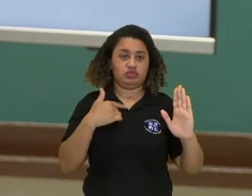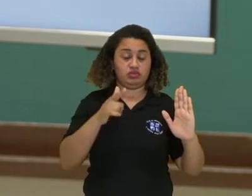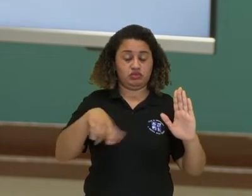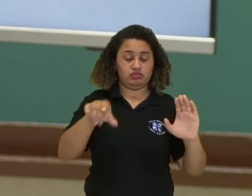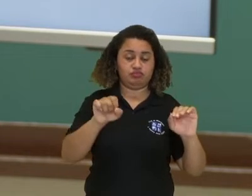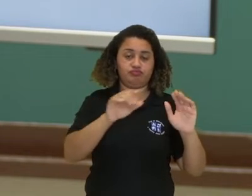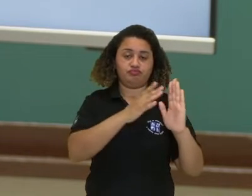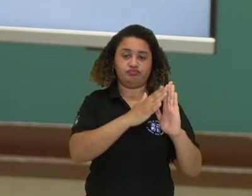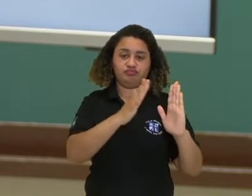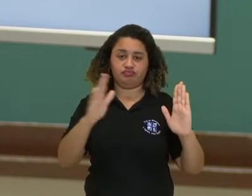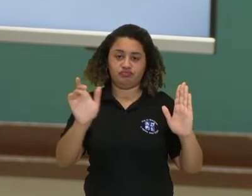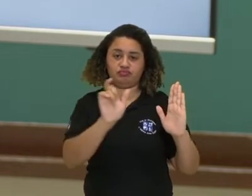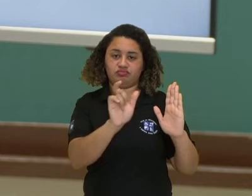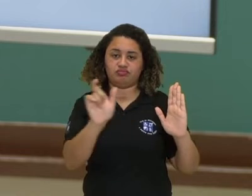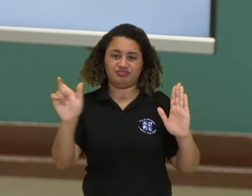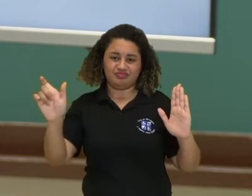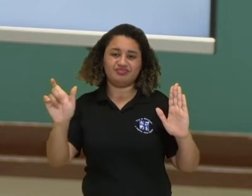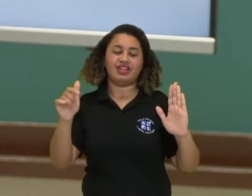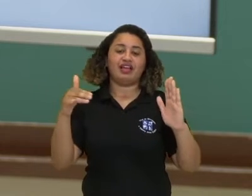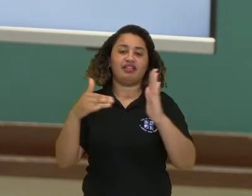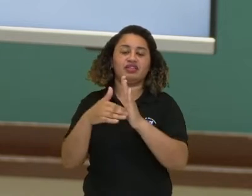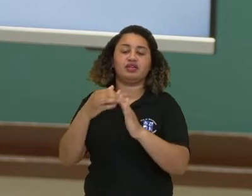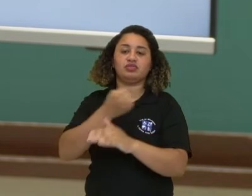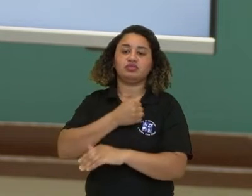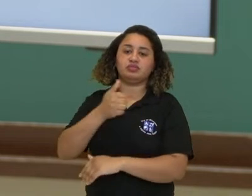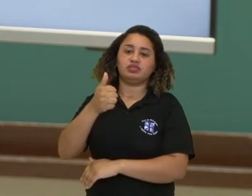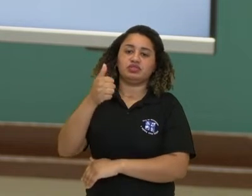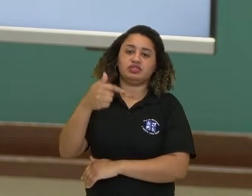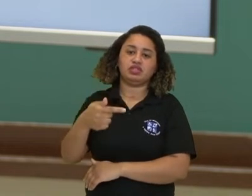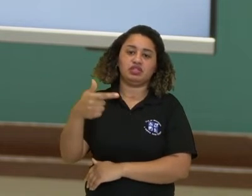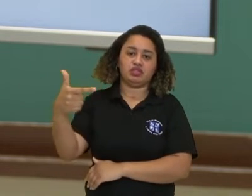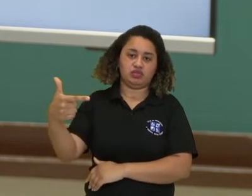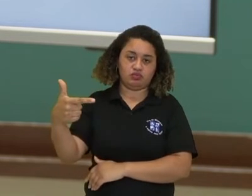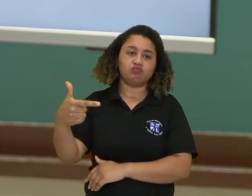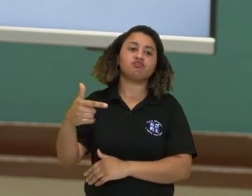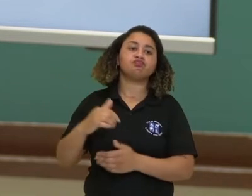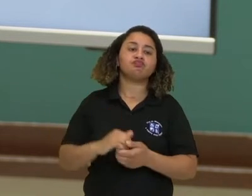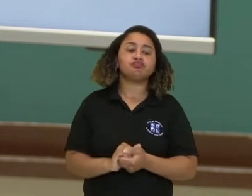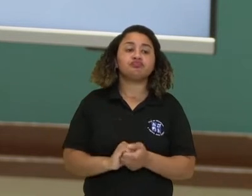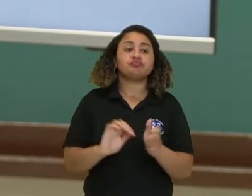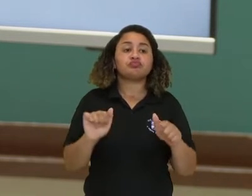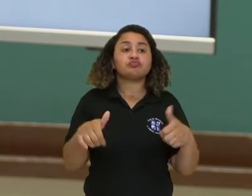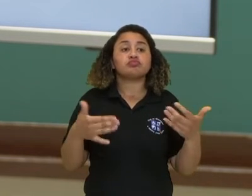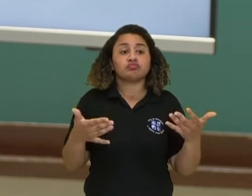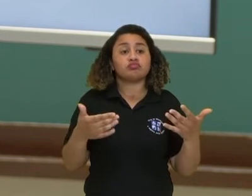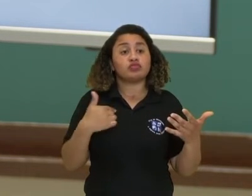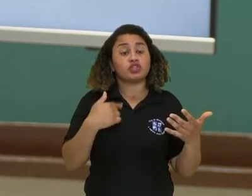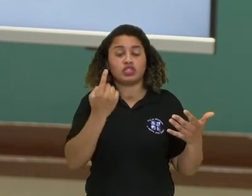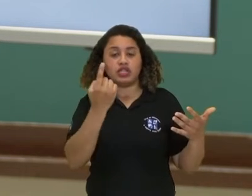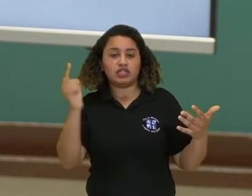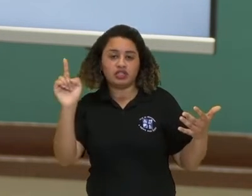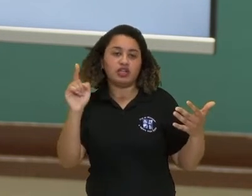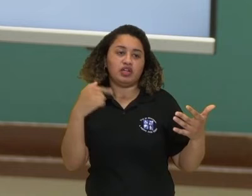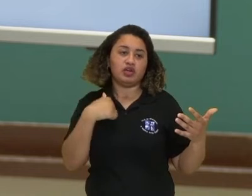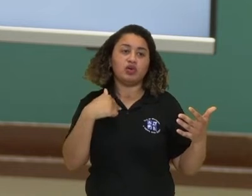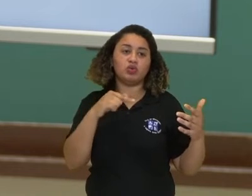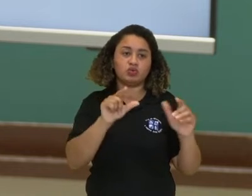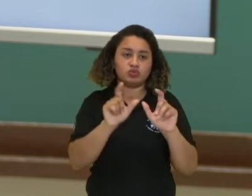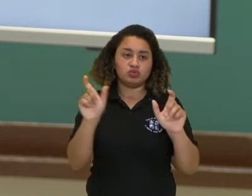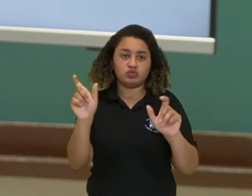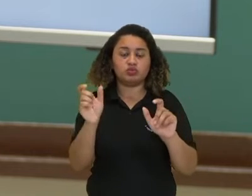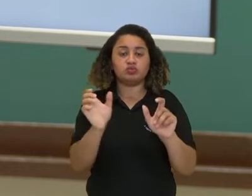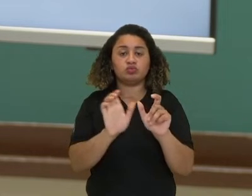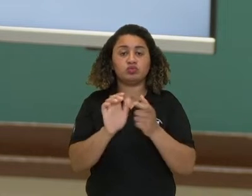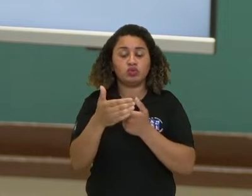todos até chegar no 72, que seria, nesse caso, o nosso enésimo termo, ou o último termo. Ou